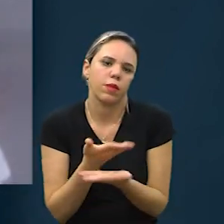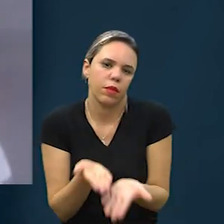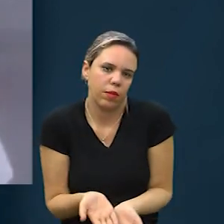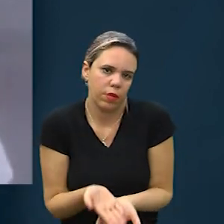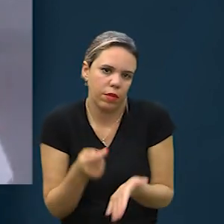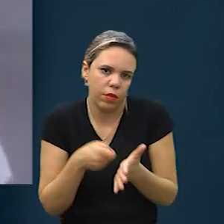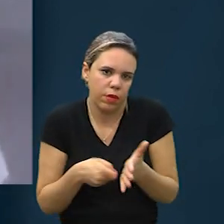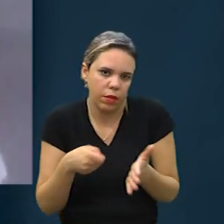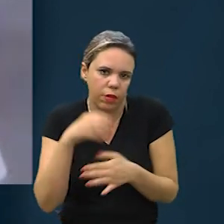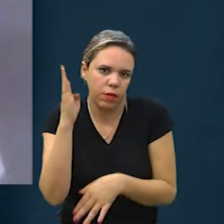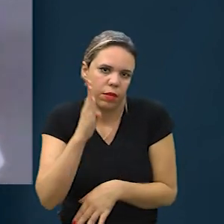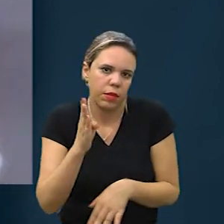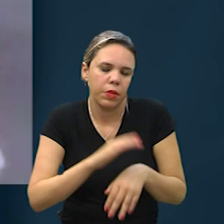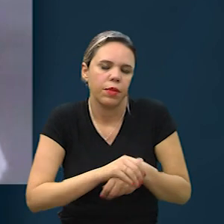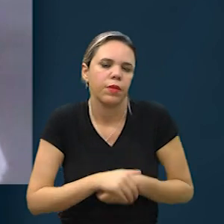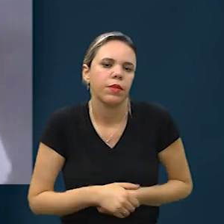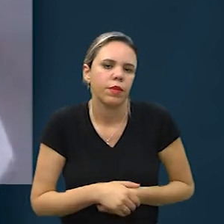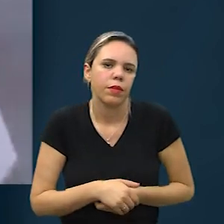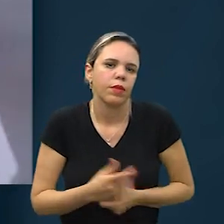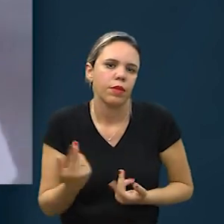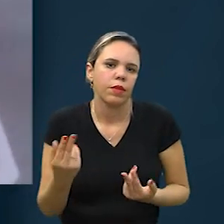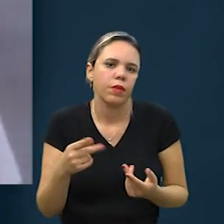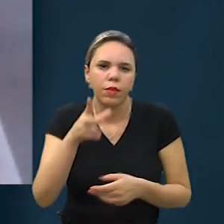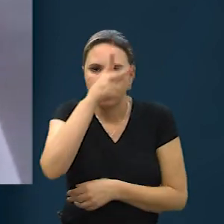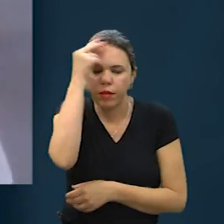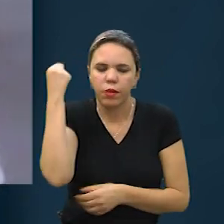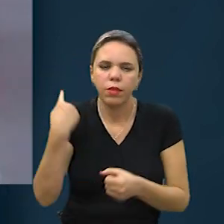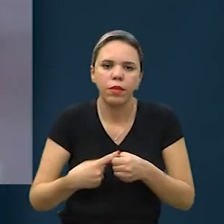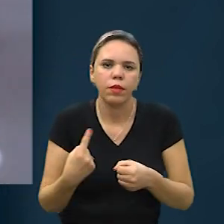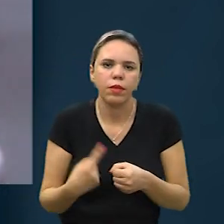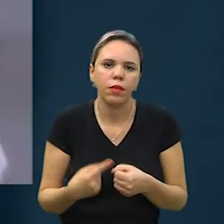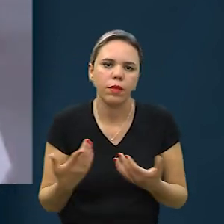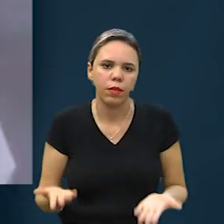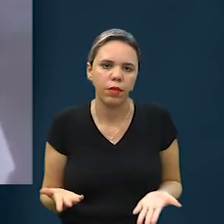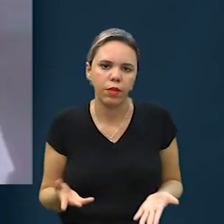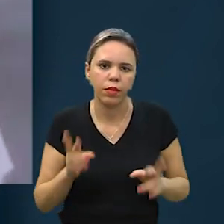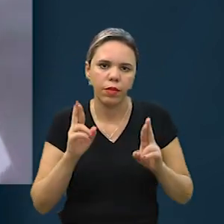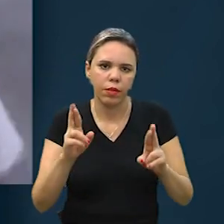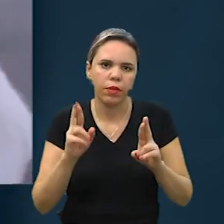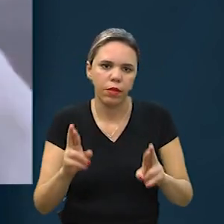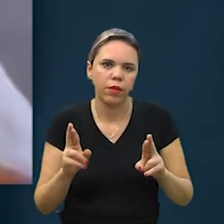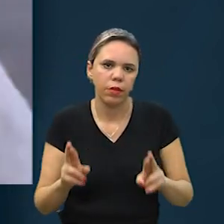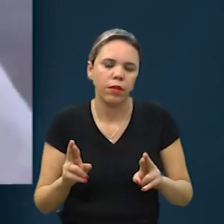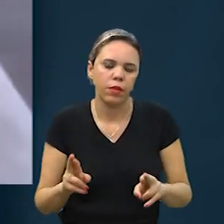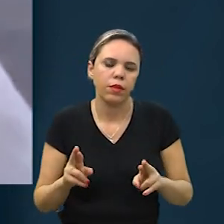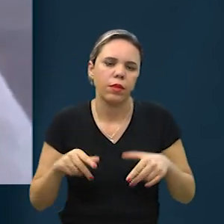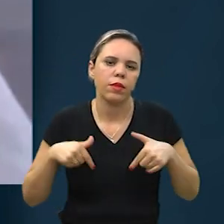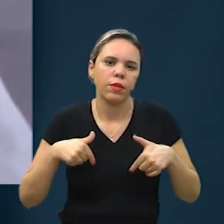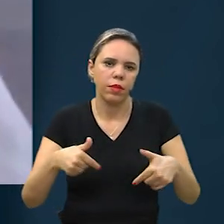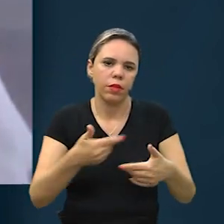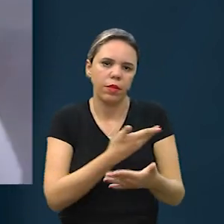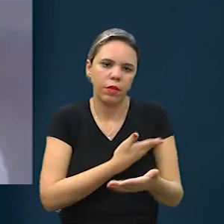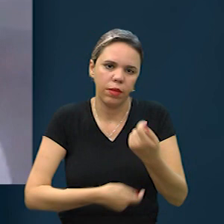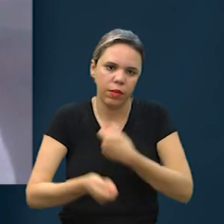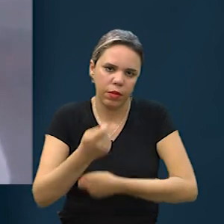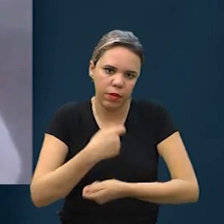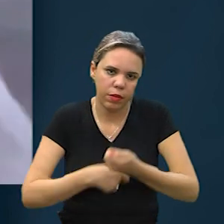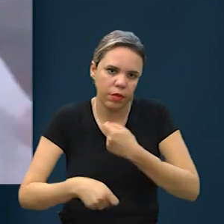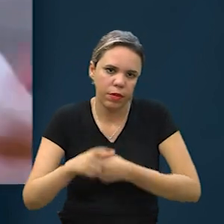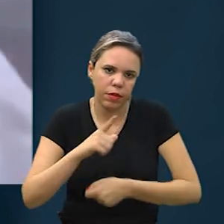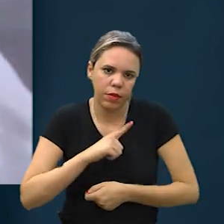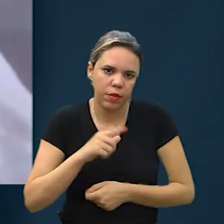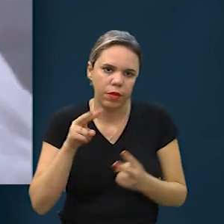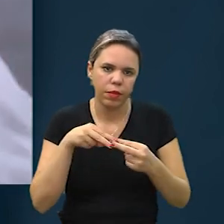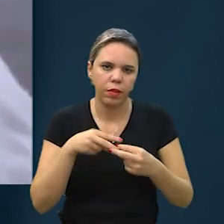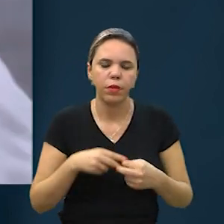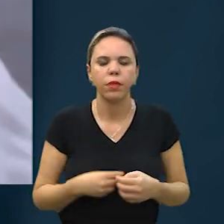né? É uma causa do Brasil, e a mesma coisa para a Prefeitura Municipal, que a gente espera esses gestos de governantes que tenham